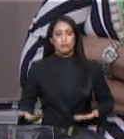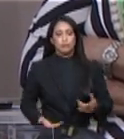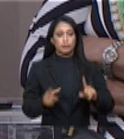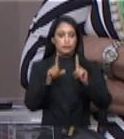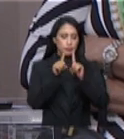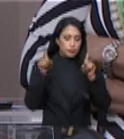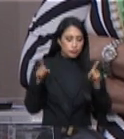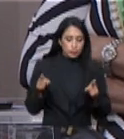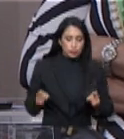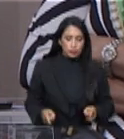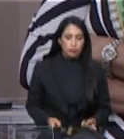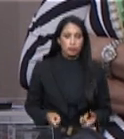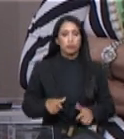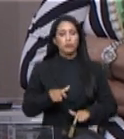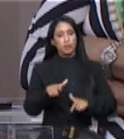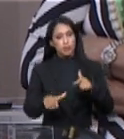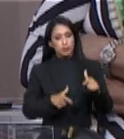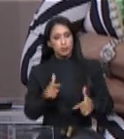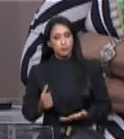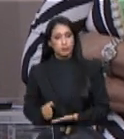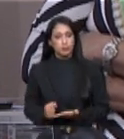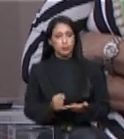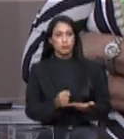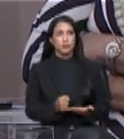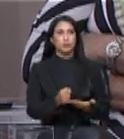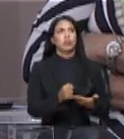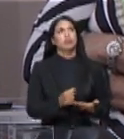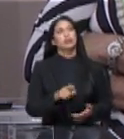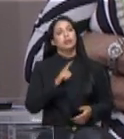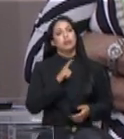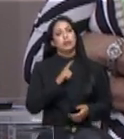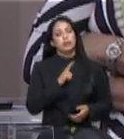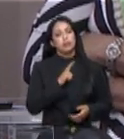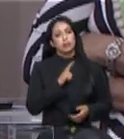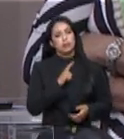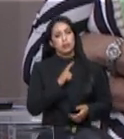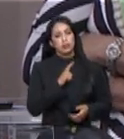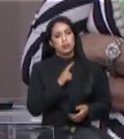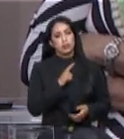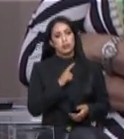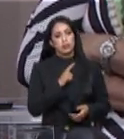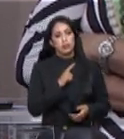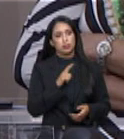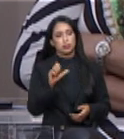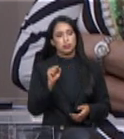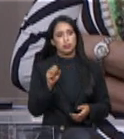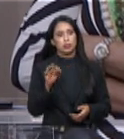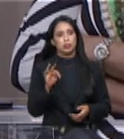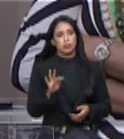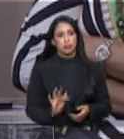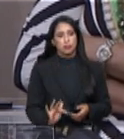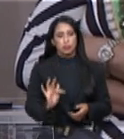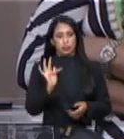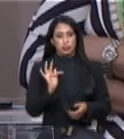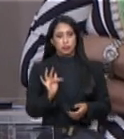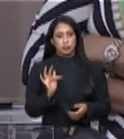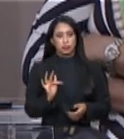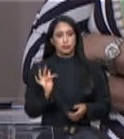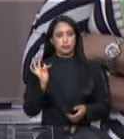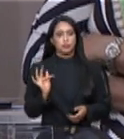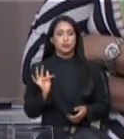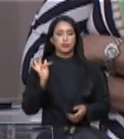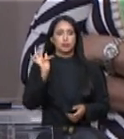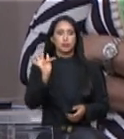servidores, colaboradoras e colaboradores que passaram por esta Suprema Corte. As